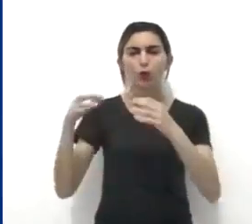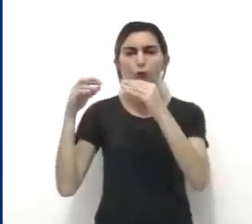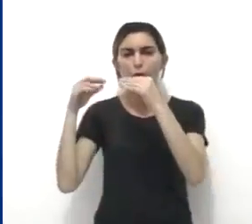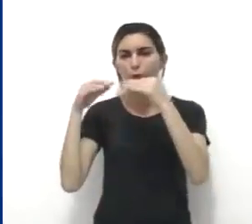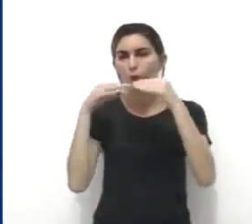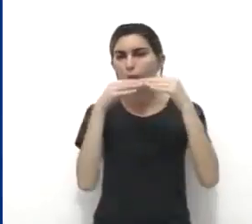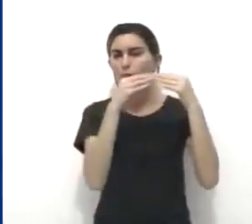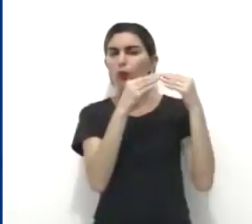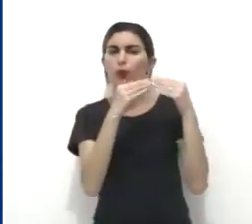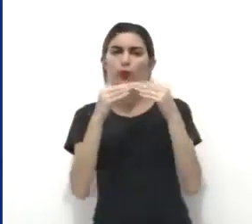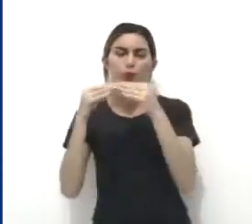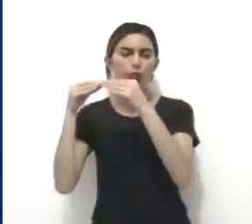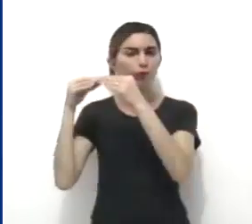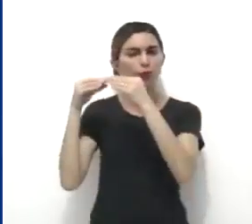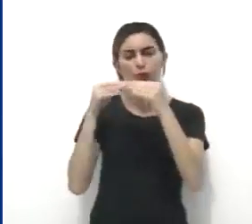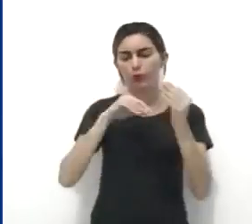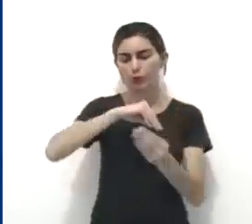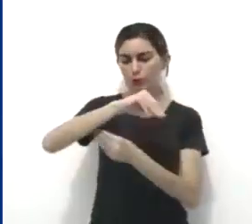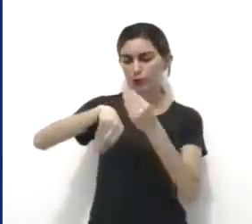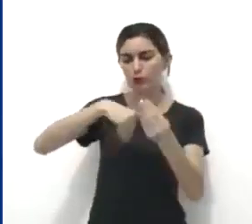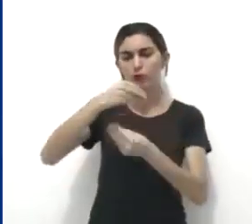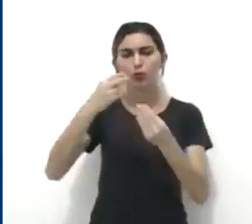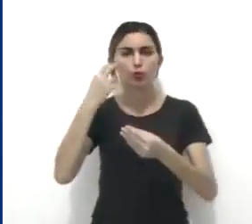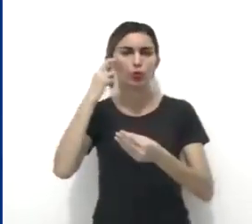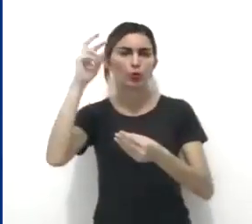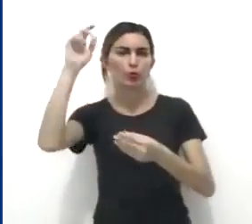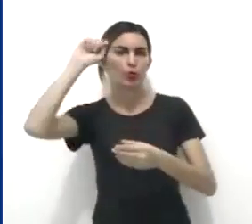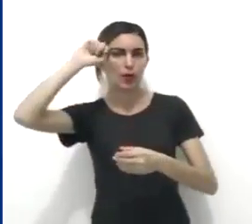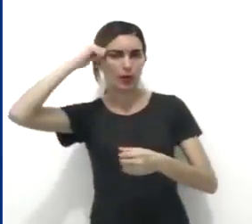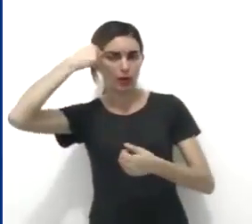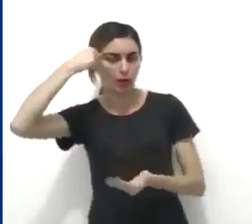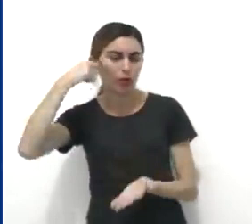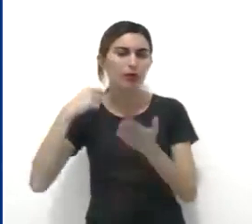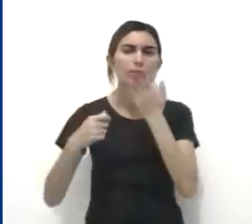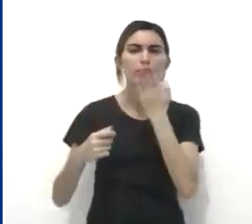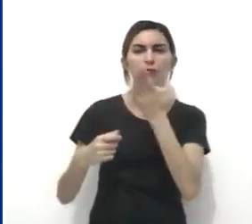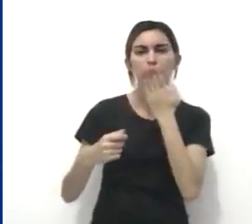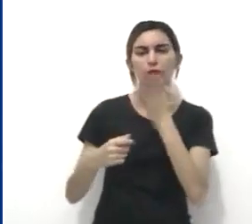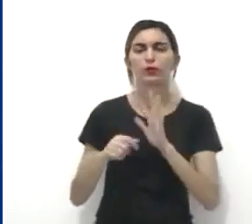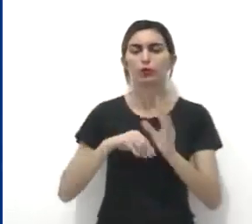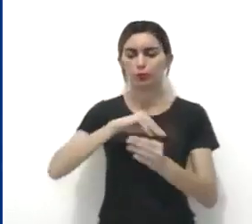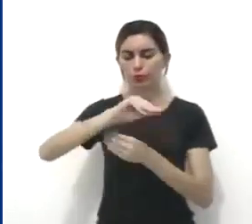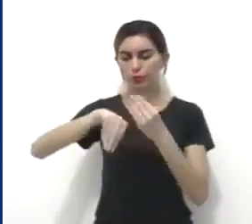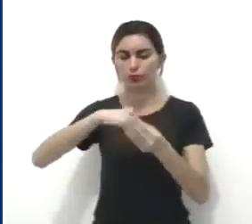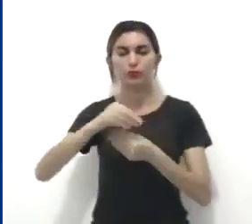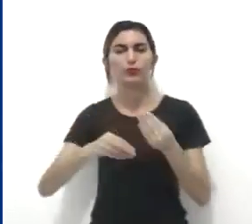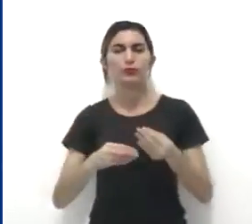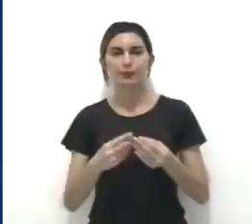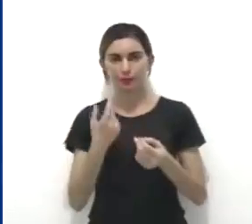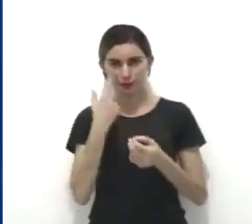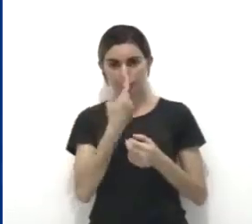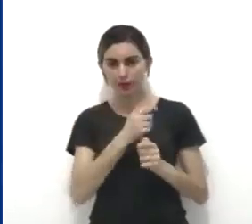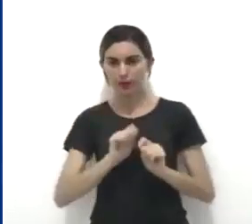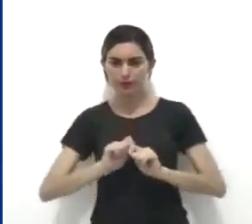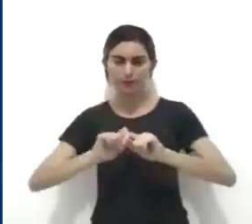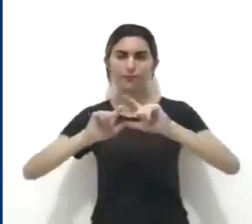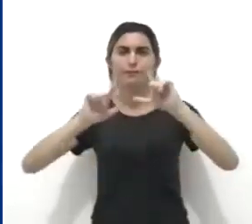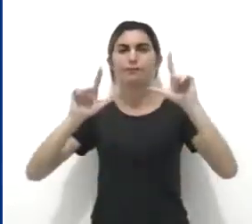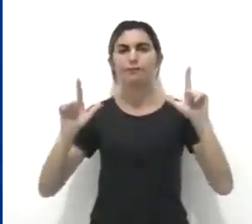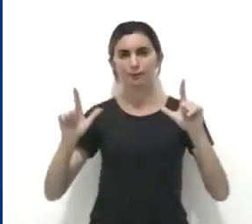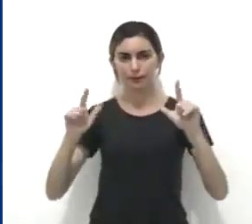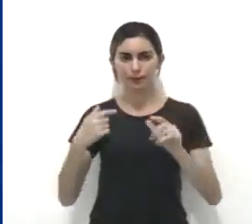e flautas, que marcam a forte mistura da cultura negra e nativa. Se vocês observarem as